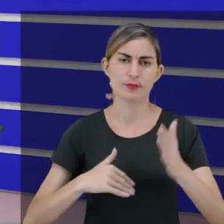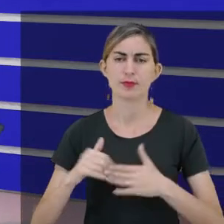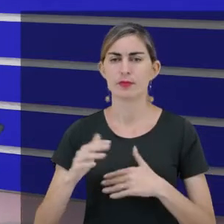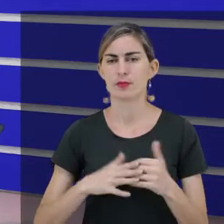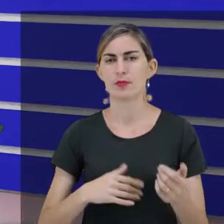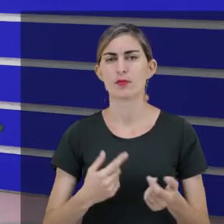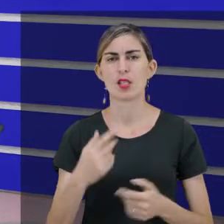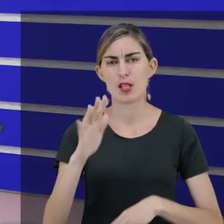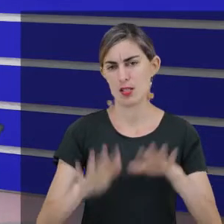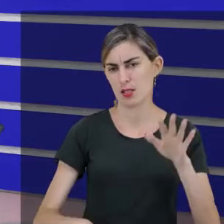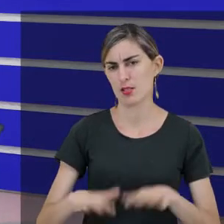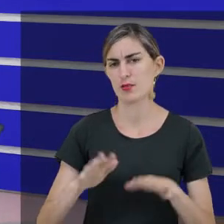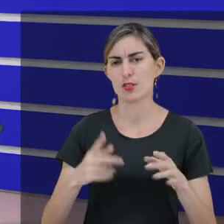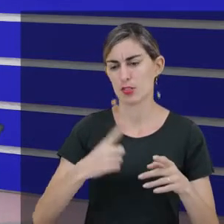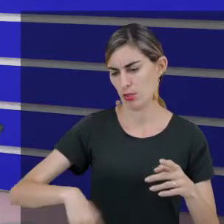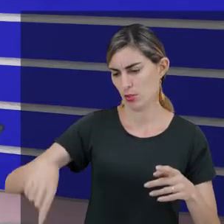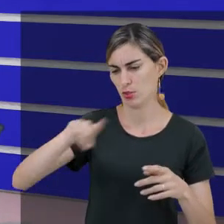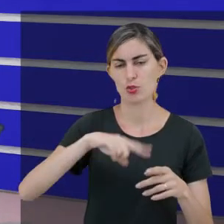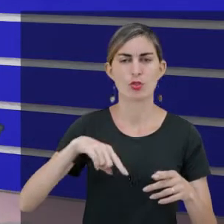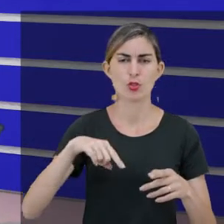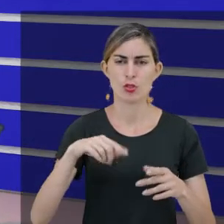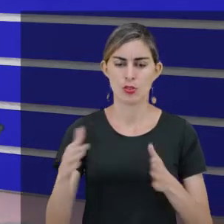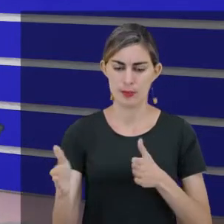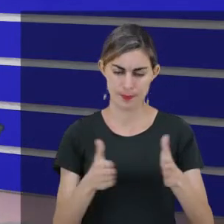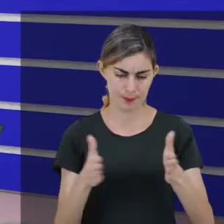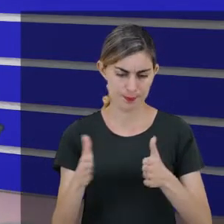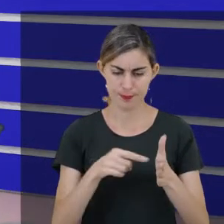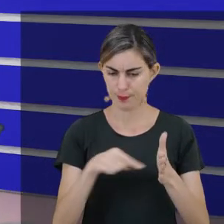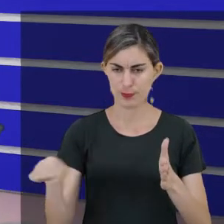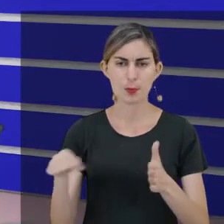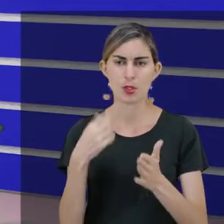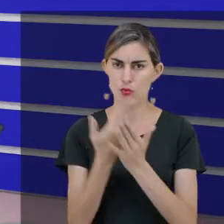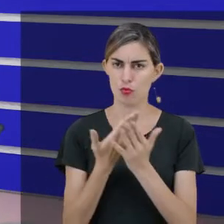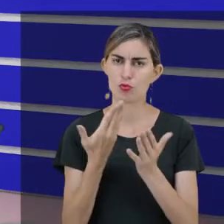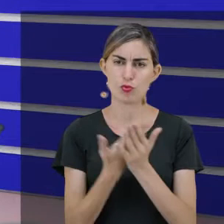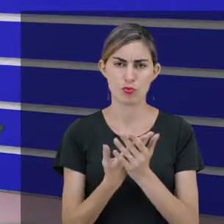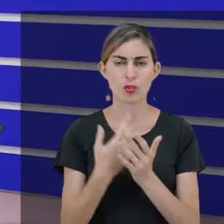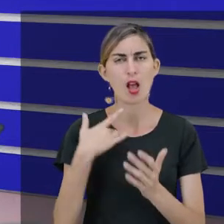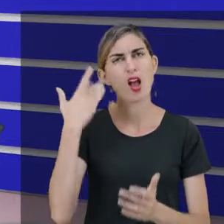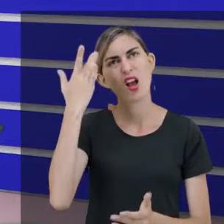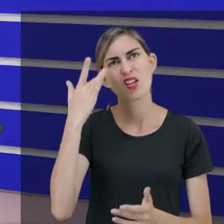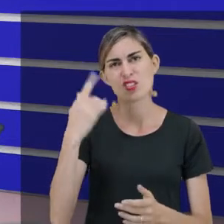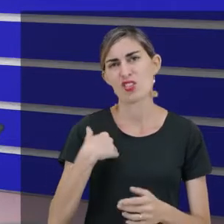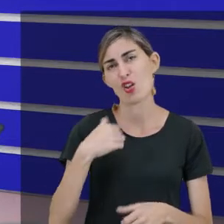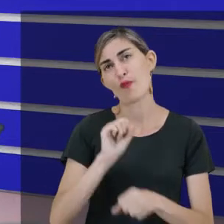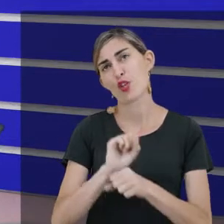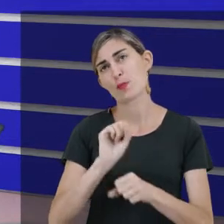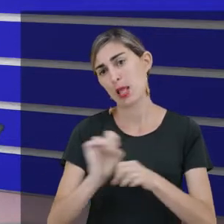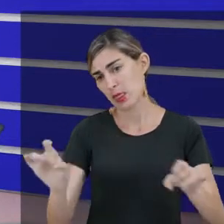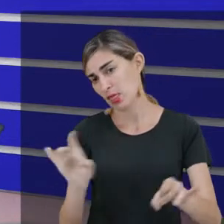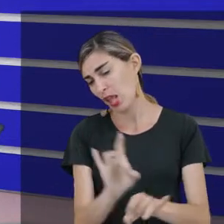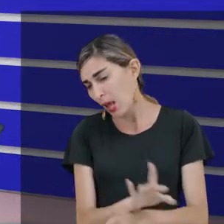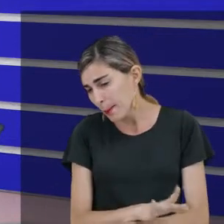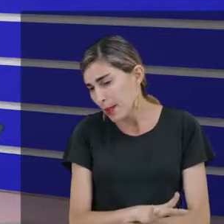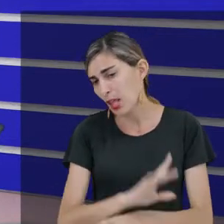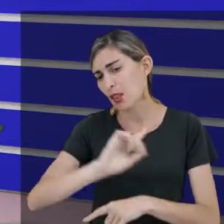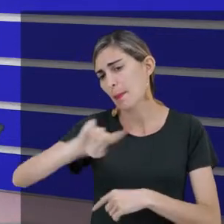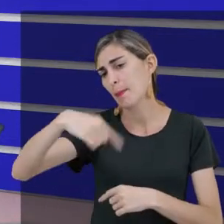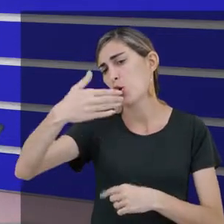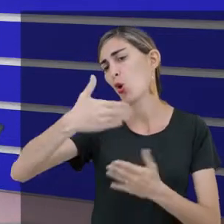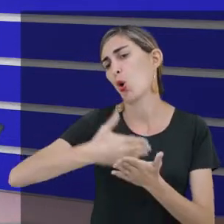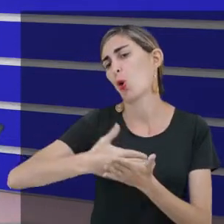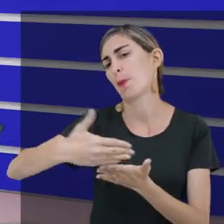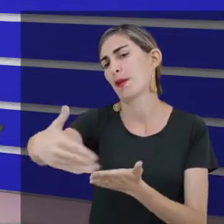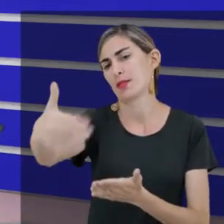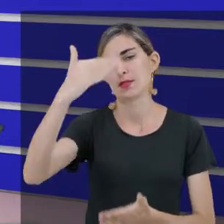Muitas das vezes, nós, quando estamos num período aí de estudo, a gente acha assim, eu vou esperar terminar para eu começar a